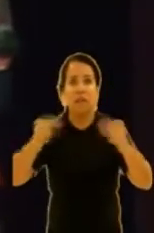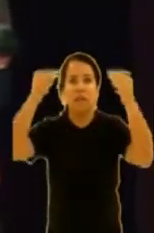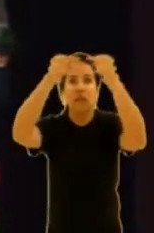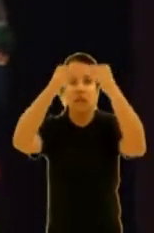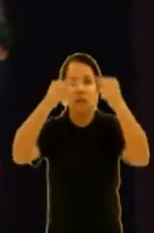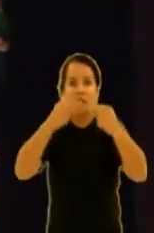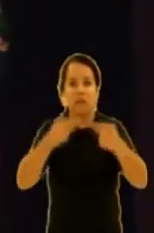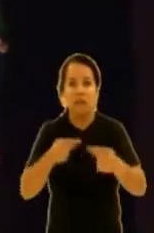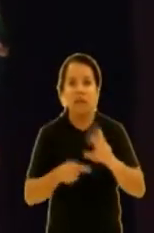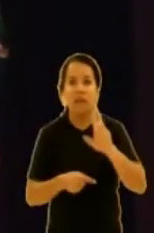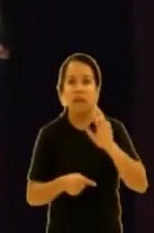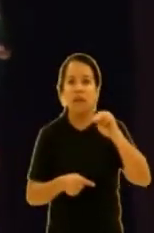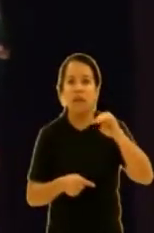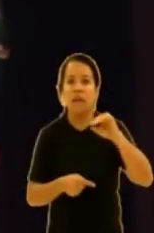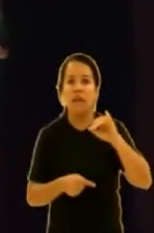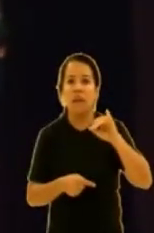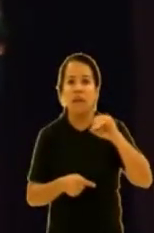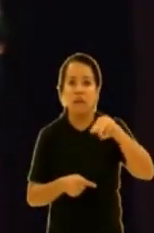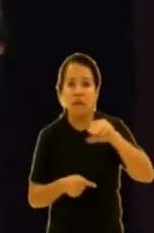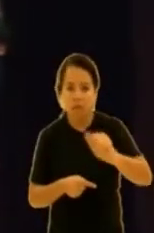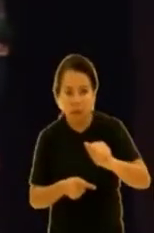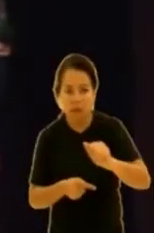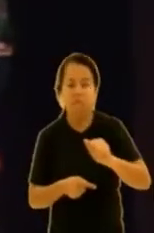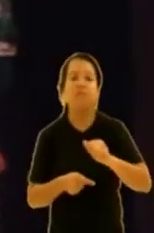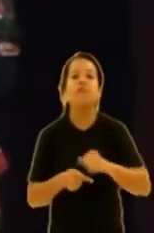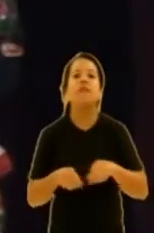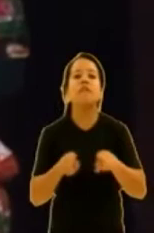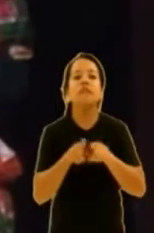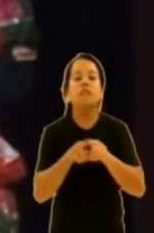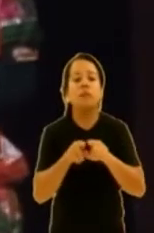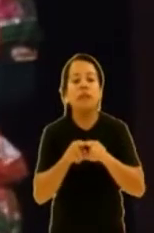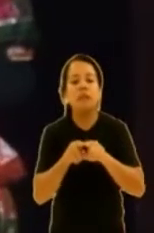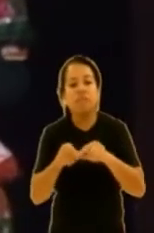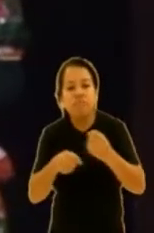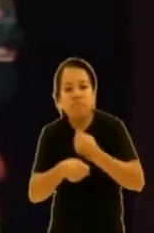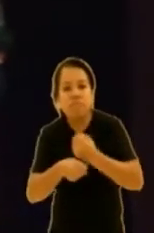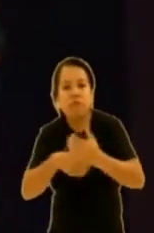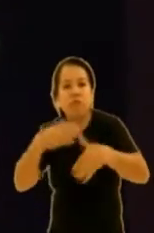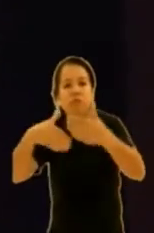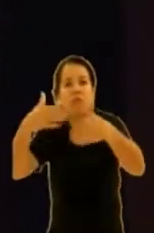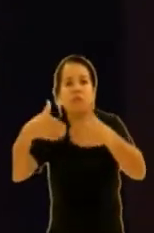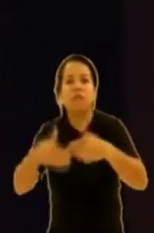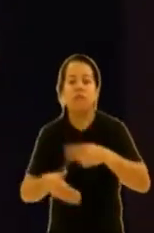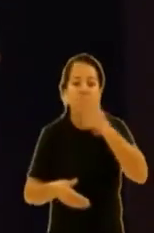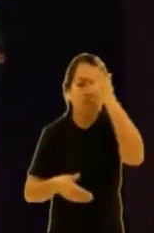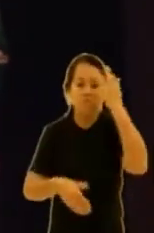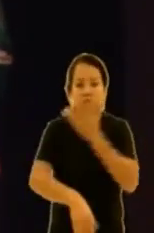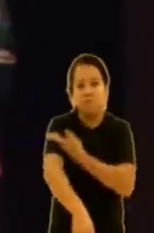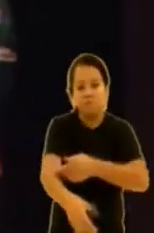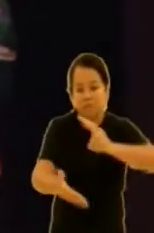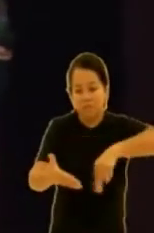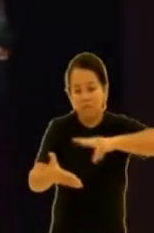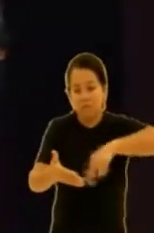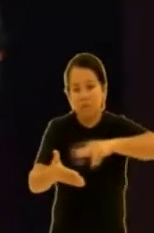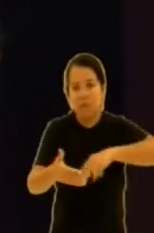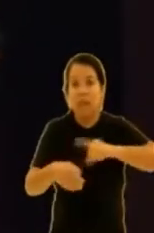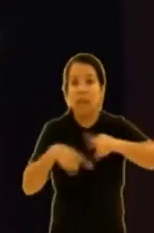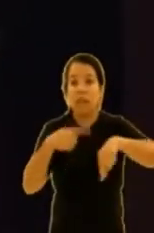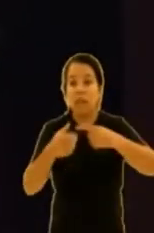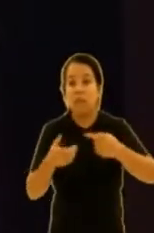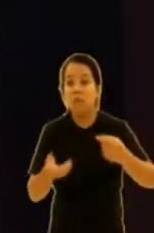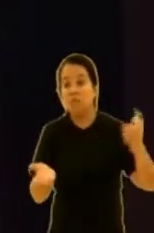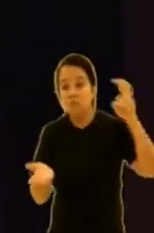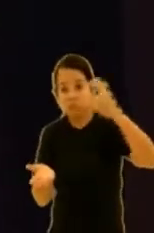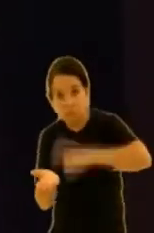na escola e a formação de leitores. Os interessados deverão se inscrever no estande da Fundação SM logo pela